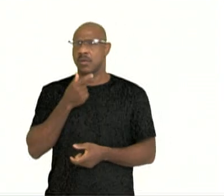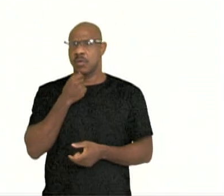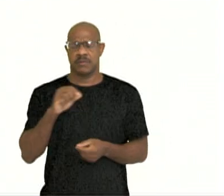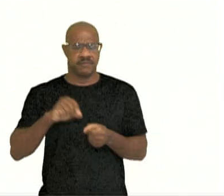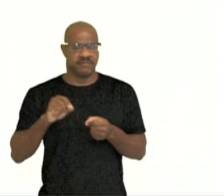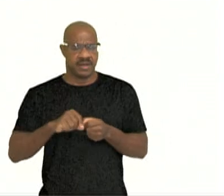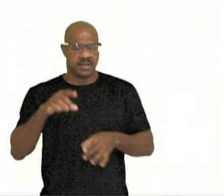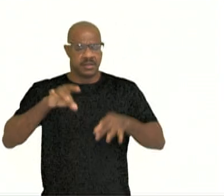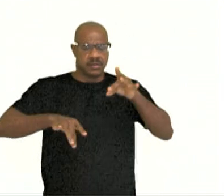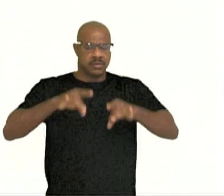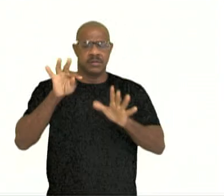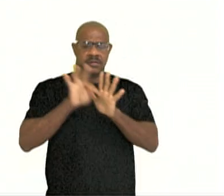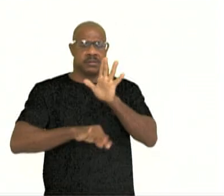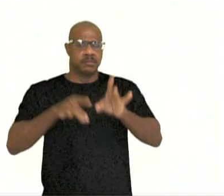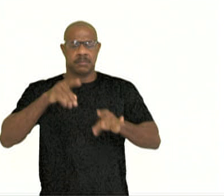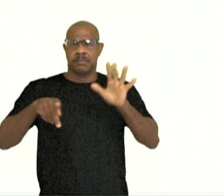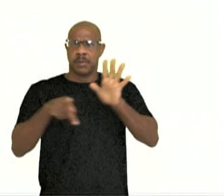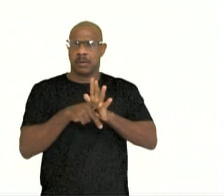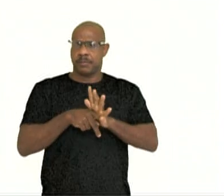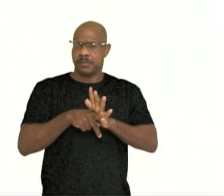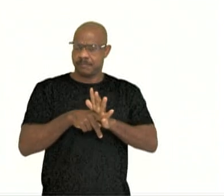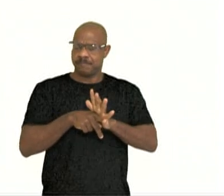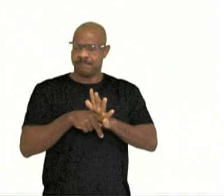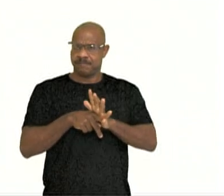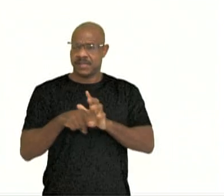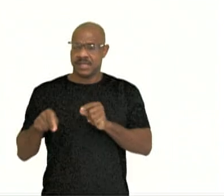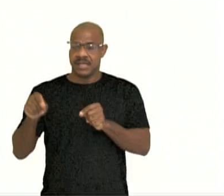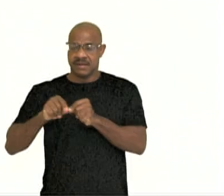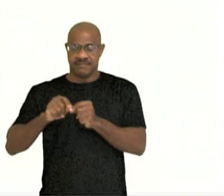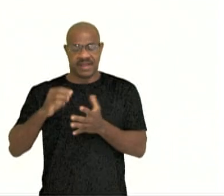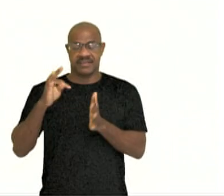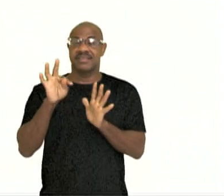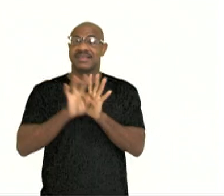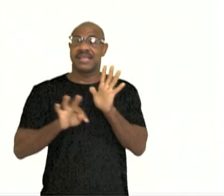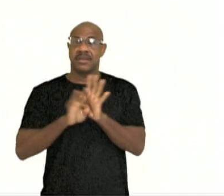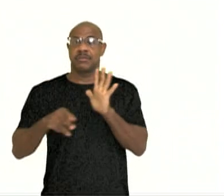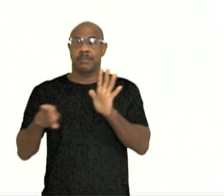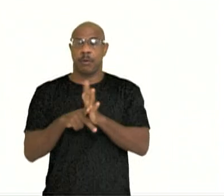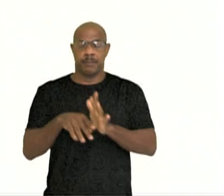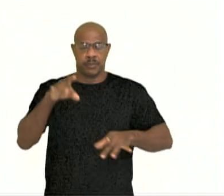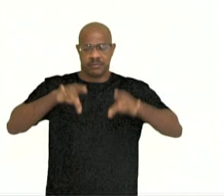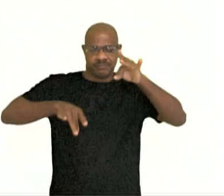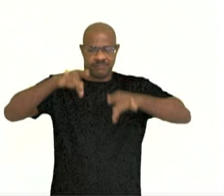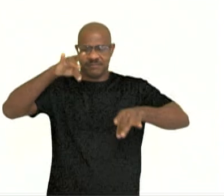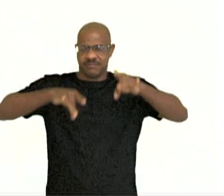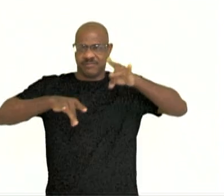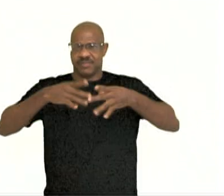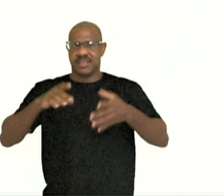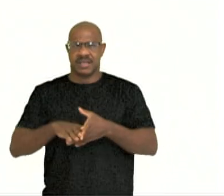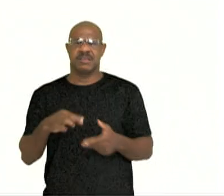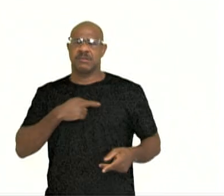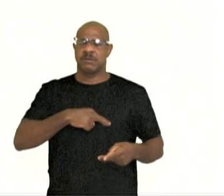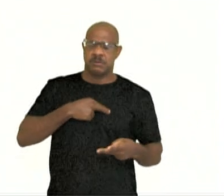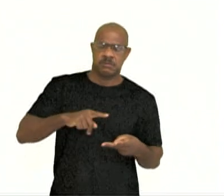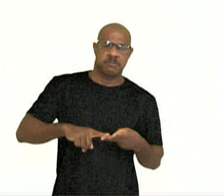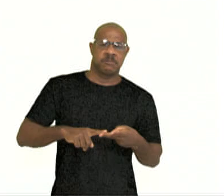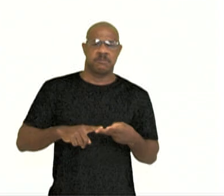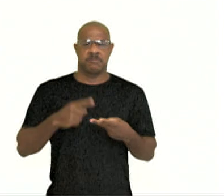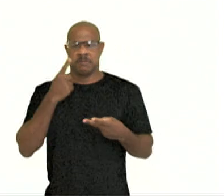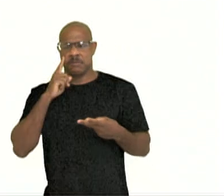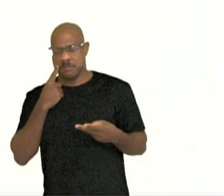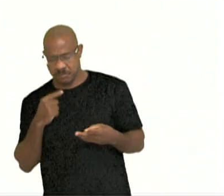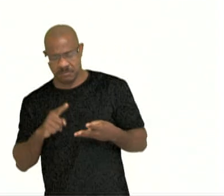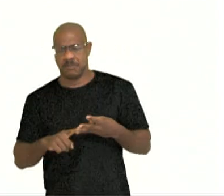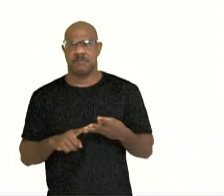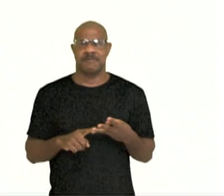para teatro e ele criou realmente mais de 40 peças que passeavam entre o romântico, a tragédia, a